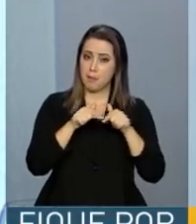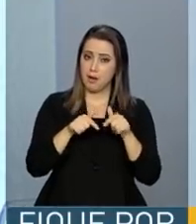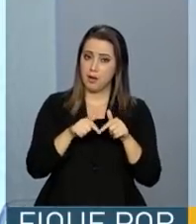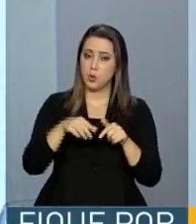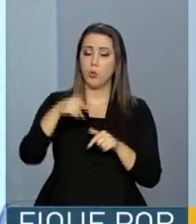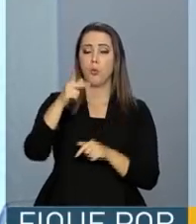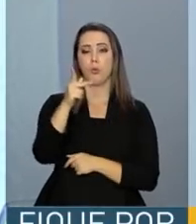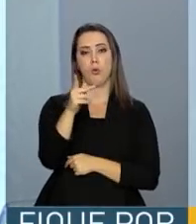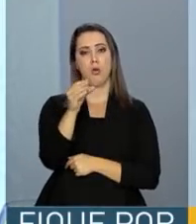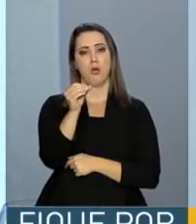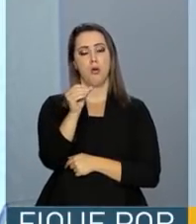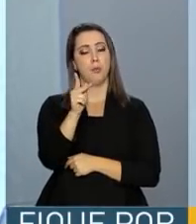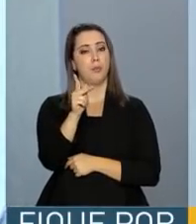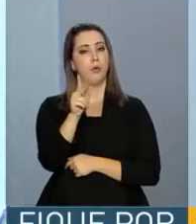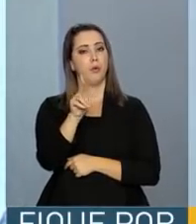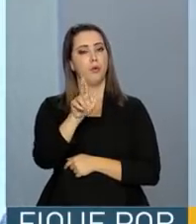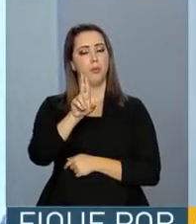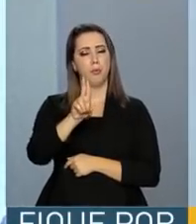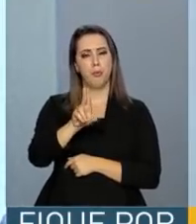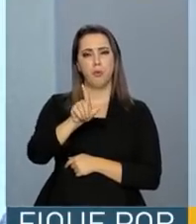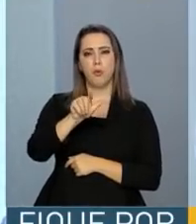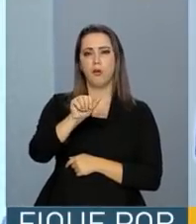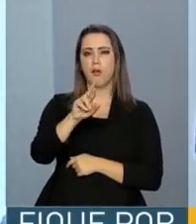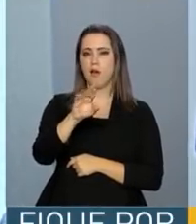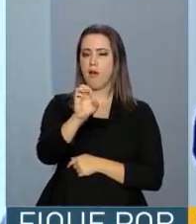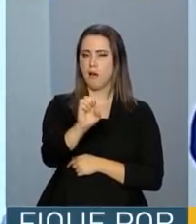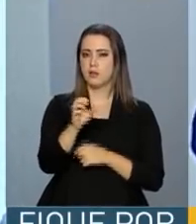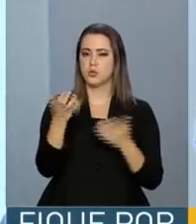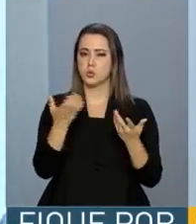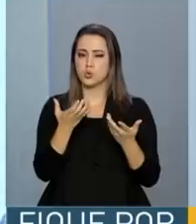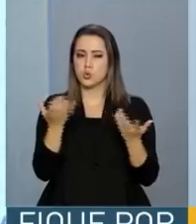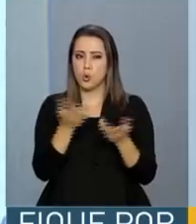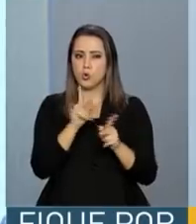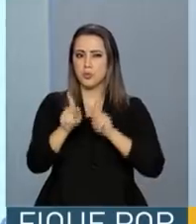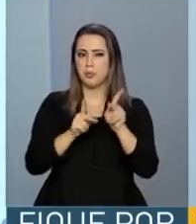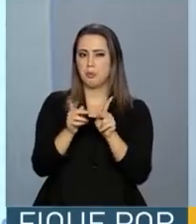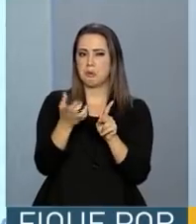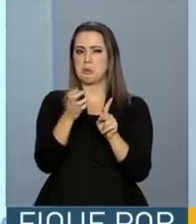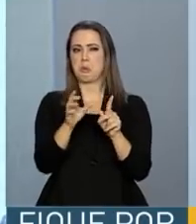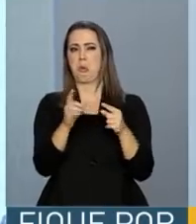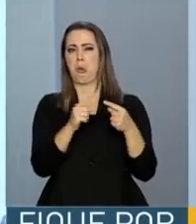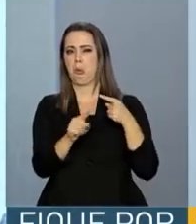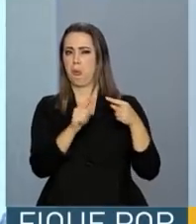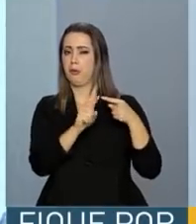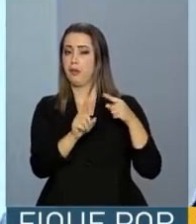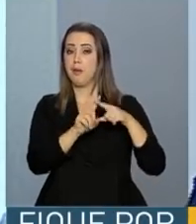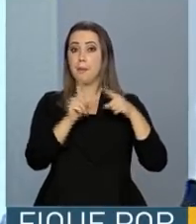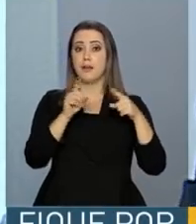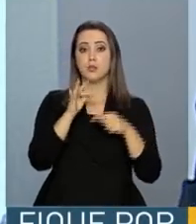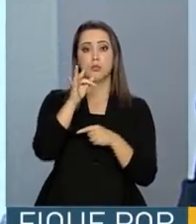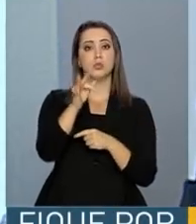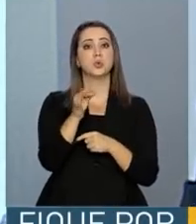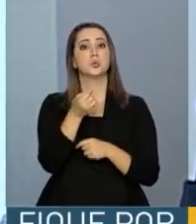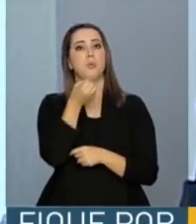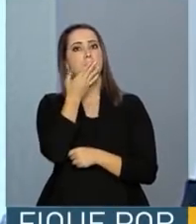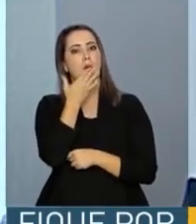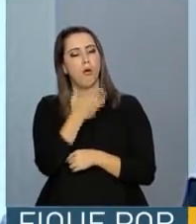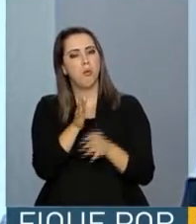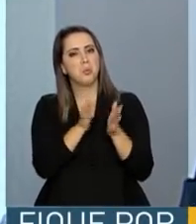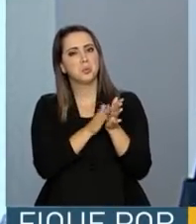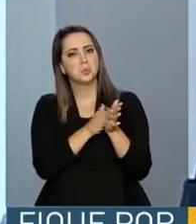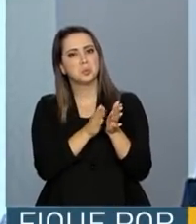hoje com certa incompreensão mas que são aplaudidos são reconhecidas lá na frente é isso que nós temos feito ao